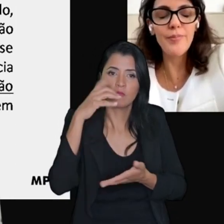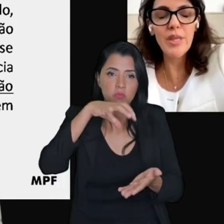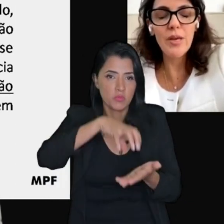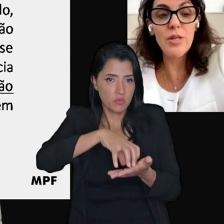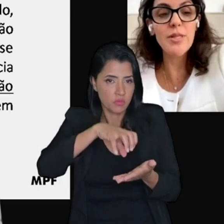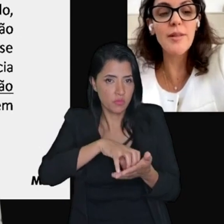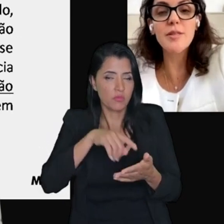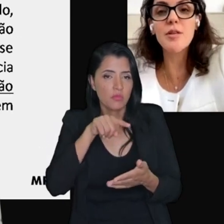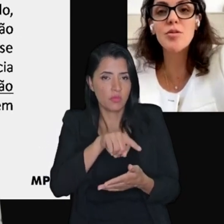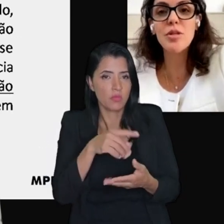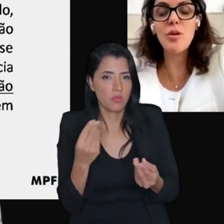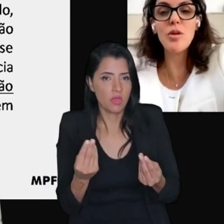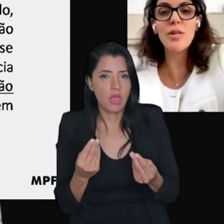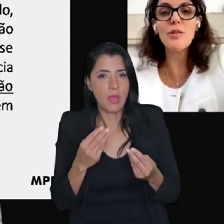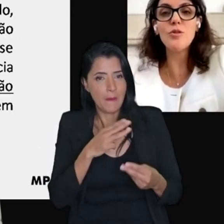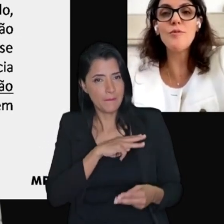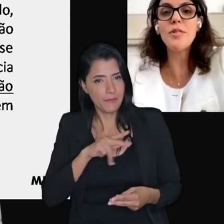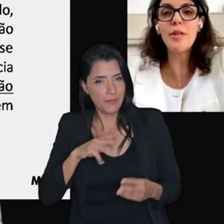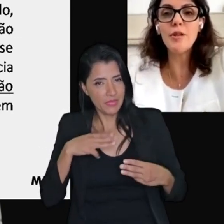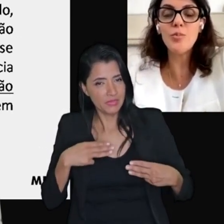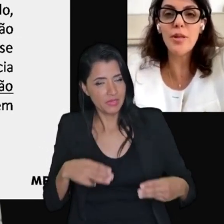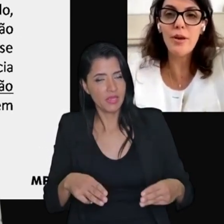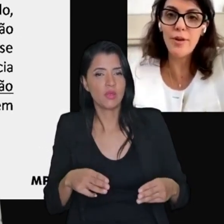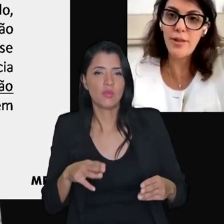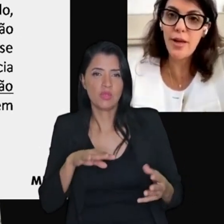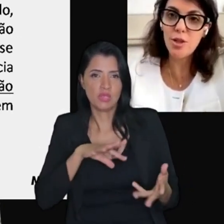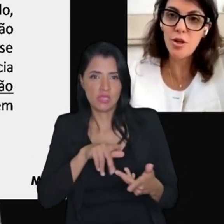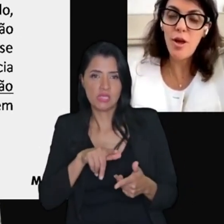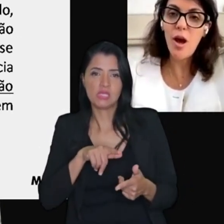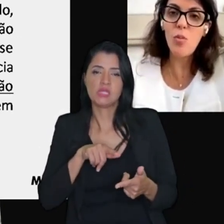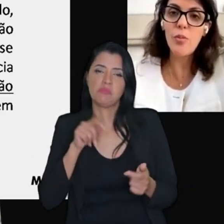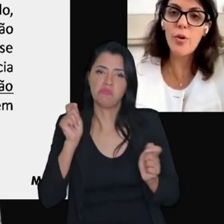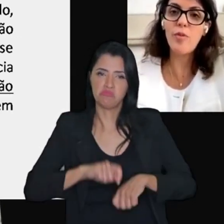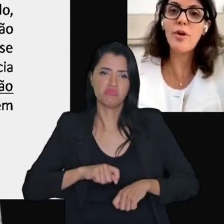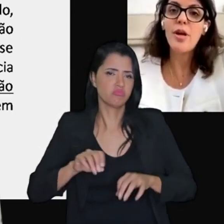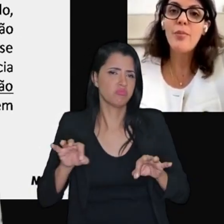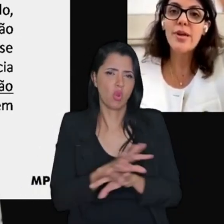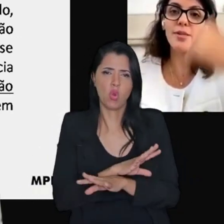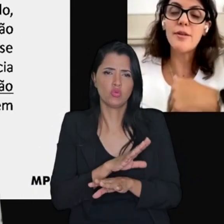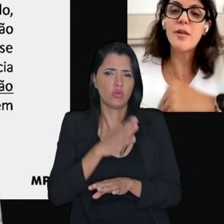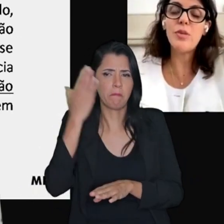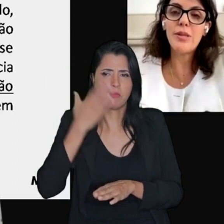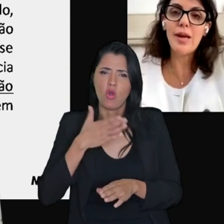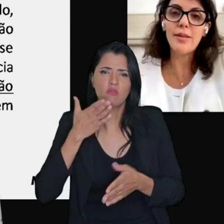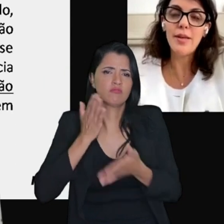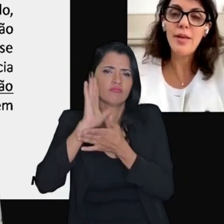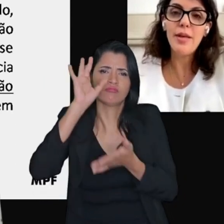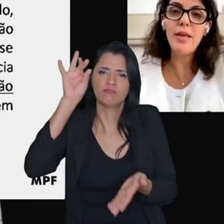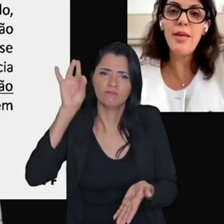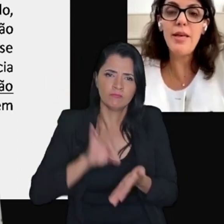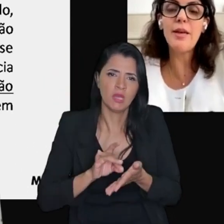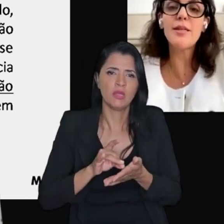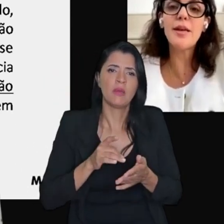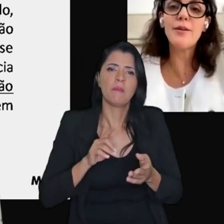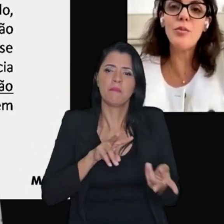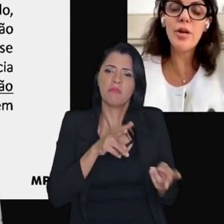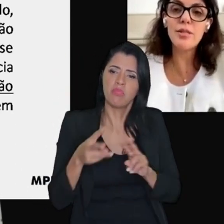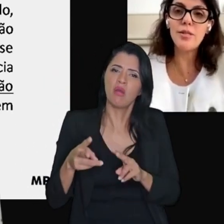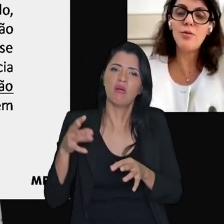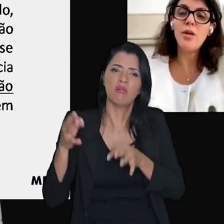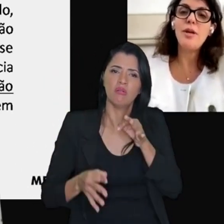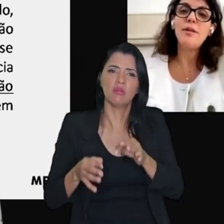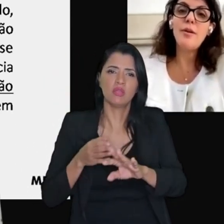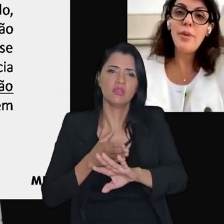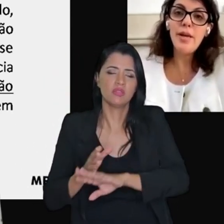um Ministério das Relações Exteriores, ele é suficiente para dar validade a uma prova para ser tramitada e ingressada